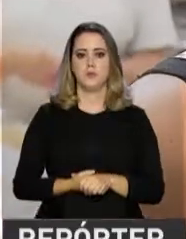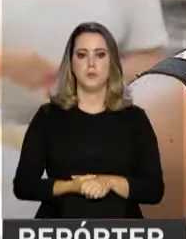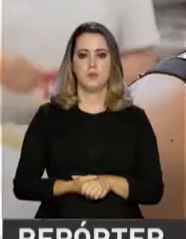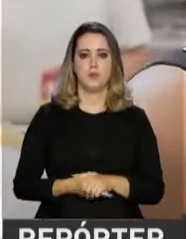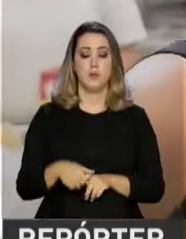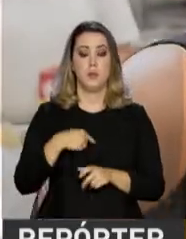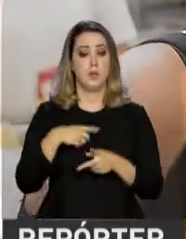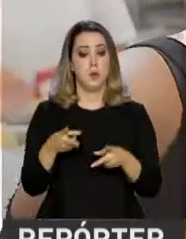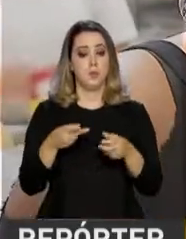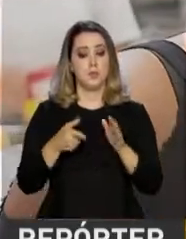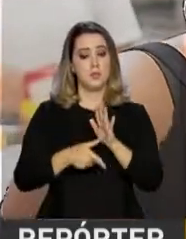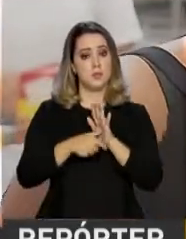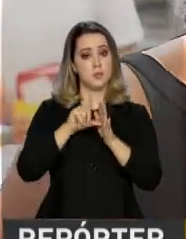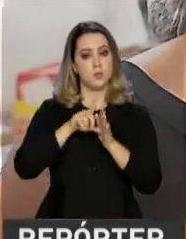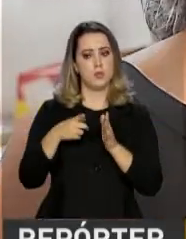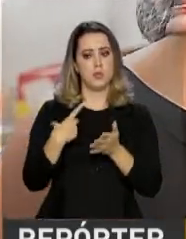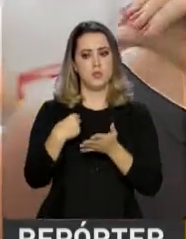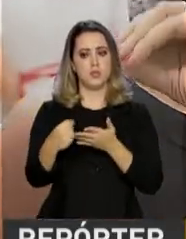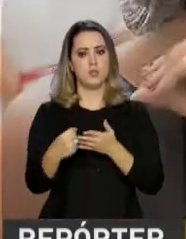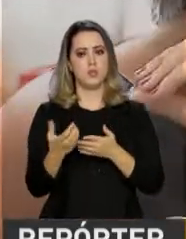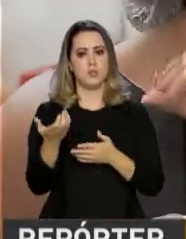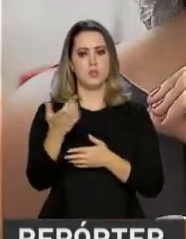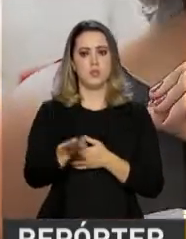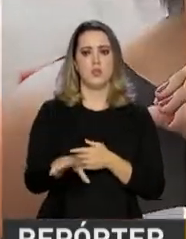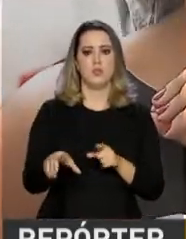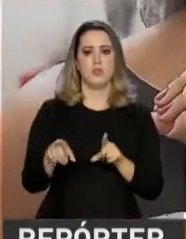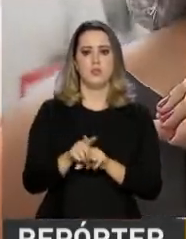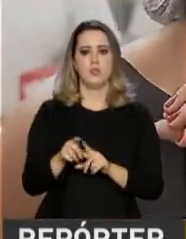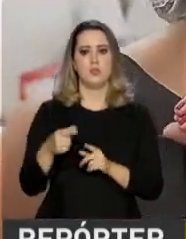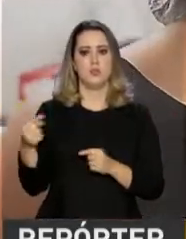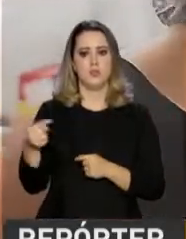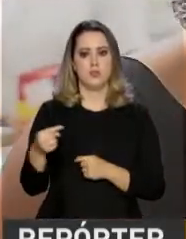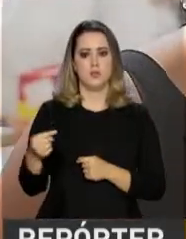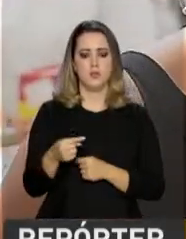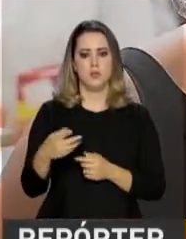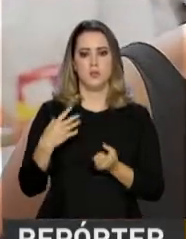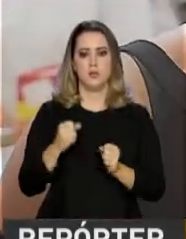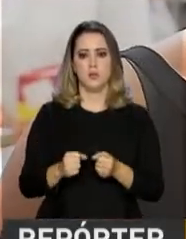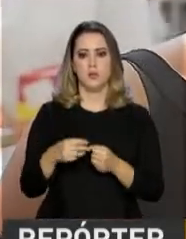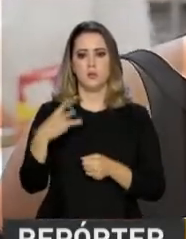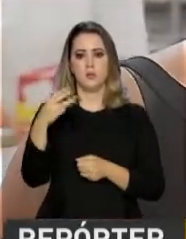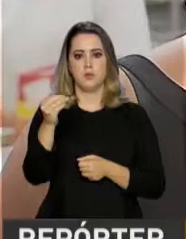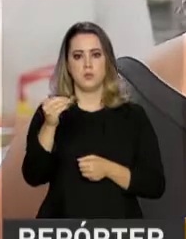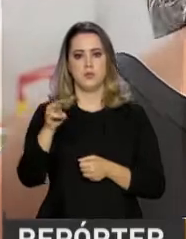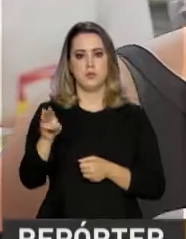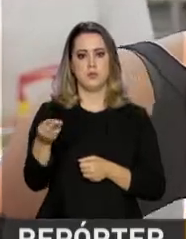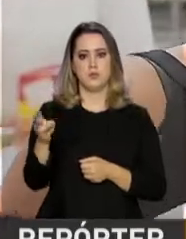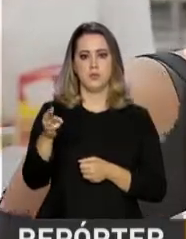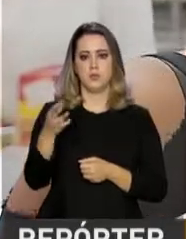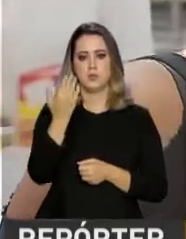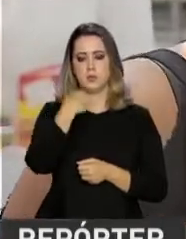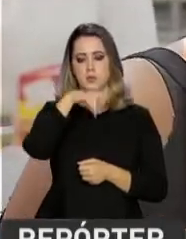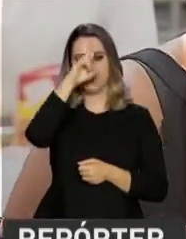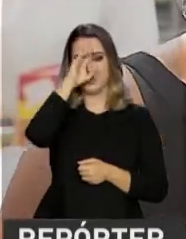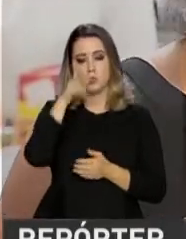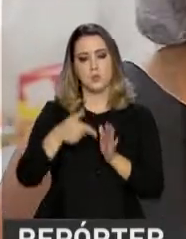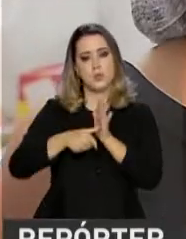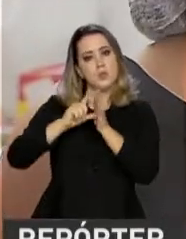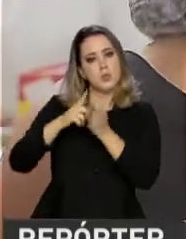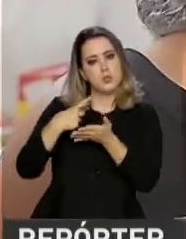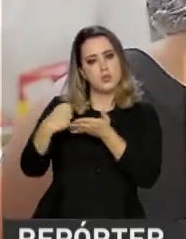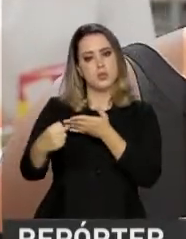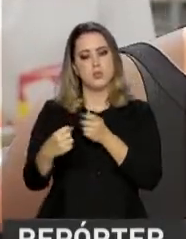preciso sair mais cedo não quero ficar com hora de éder negativa eu posso tirar meia hora de almoço se sai mais cedo